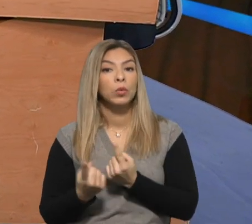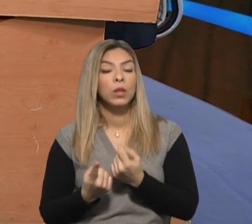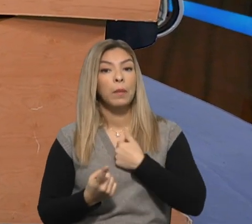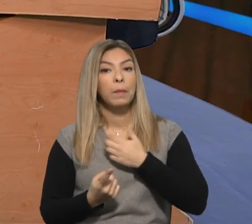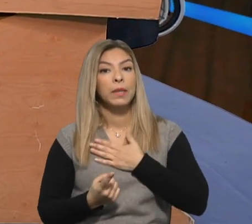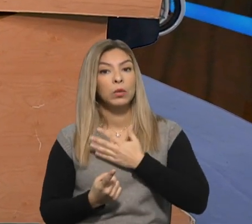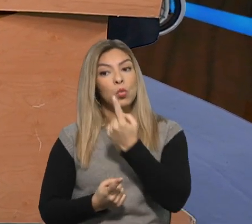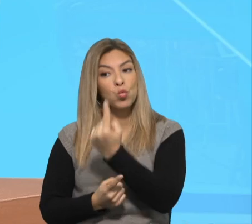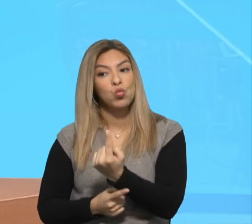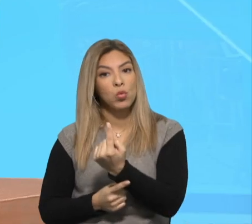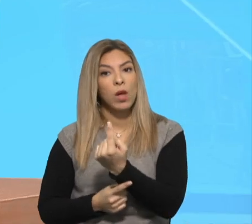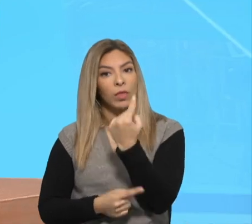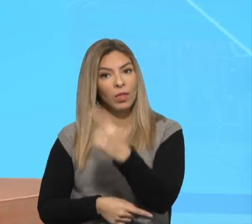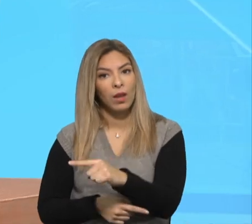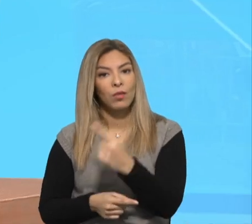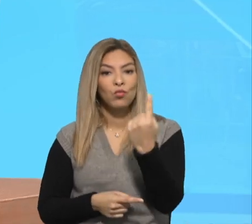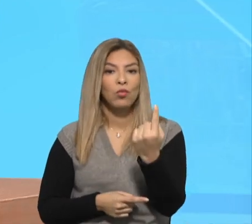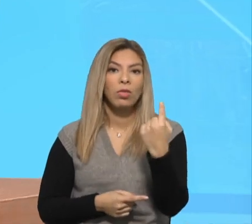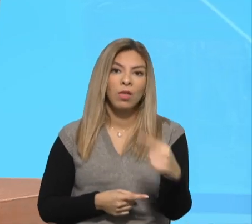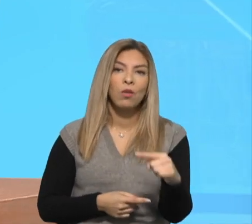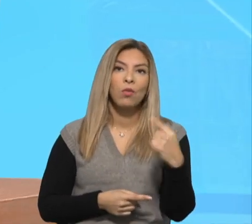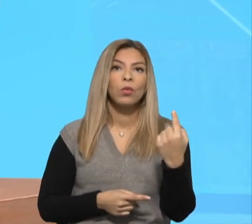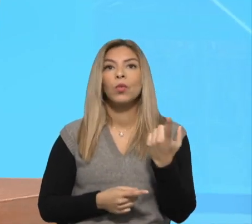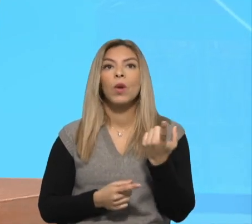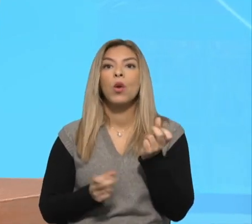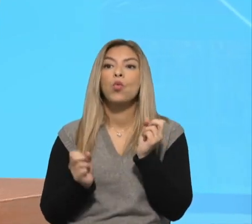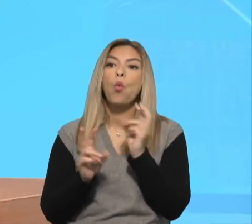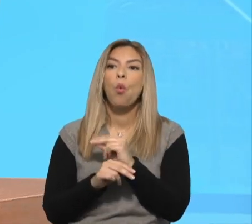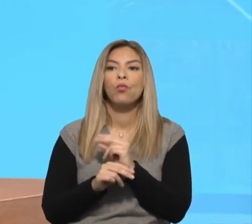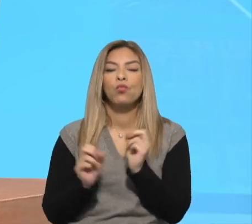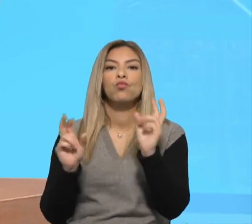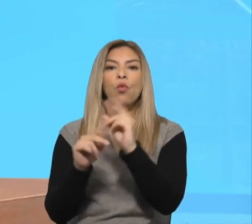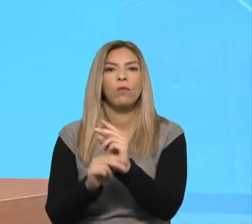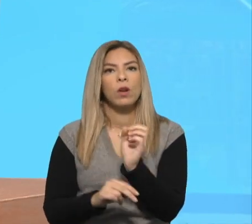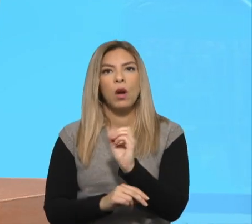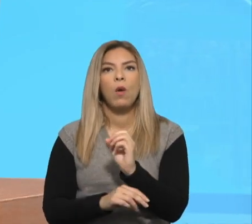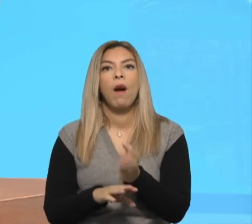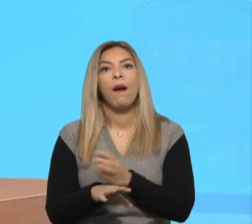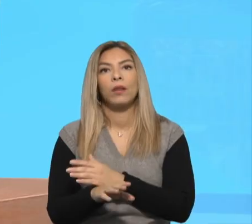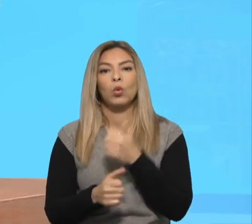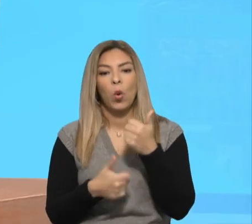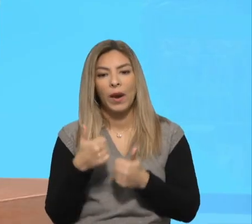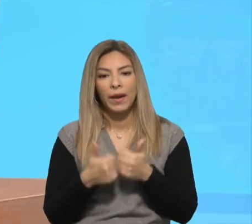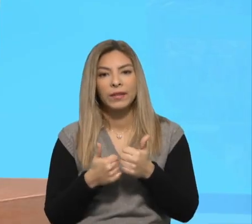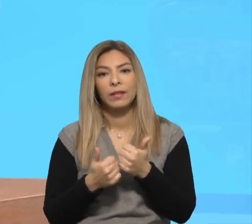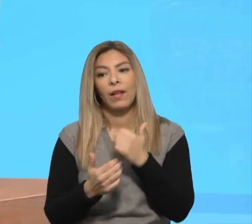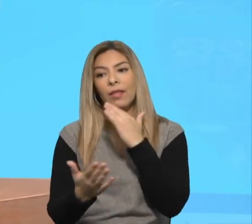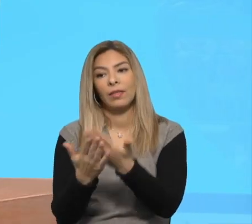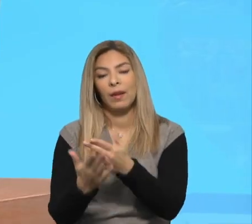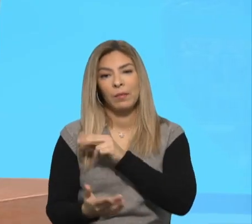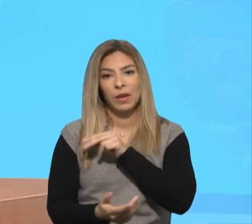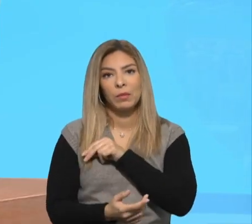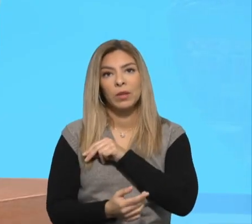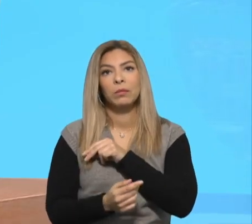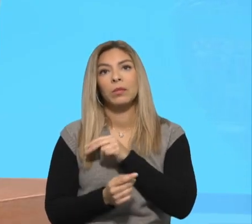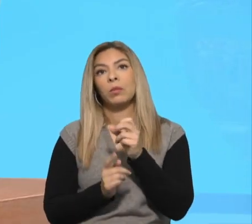tem um presépio. E, portanto, não há um presépio novo todos os anos. E, portanto, as empresas que concorrem um ano e são premiadas de alguma forma, depois